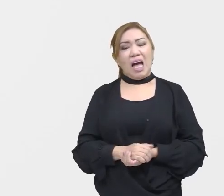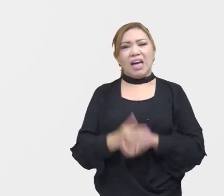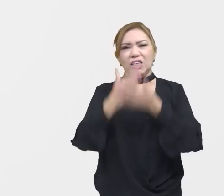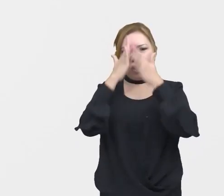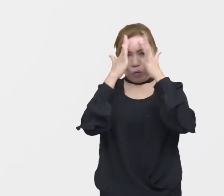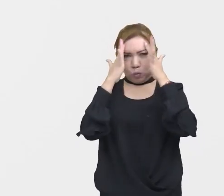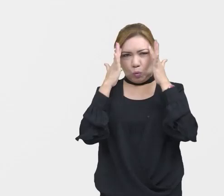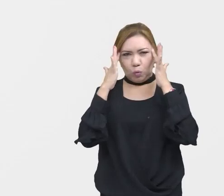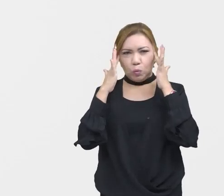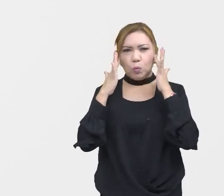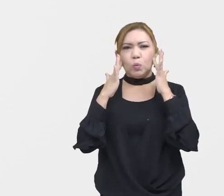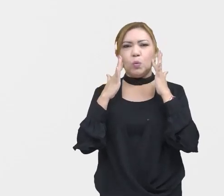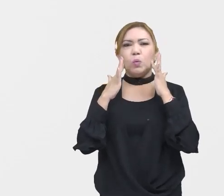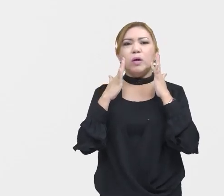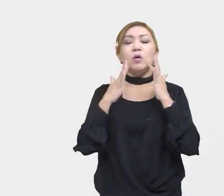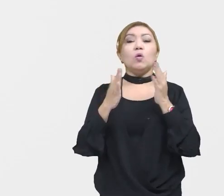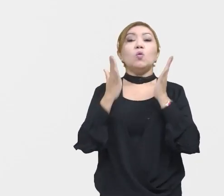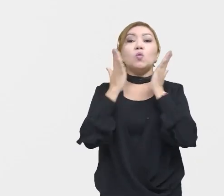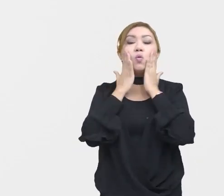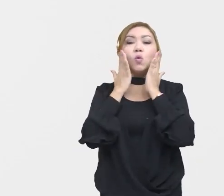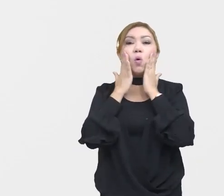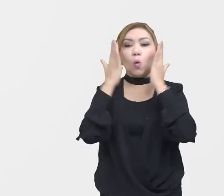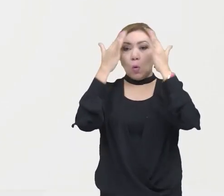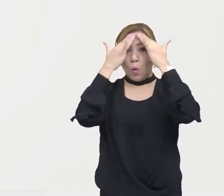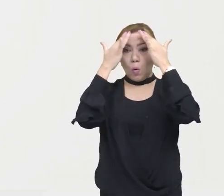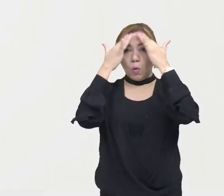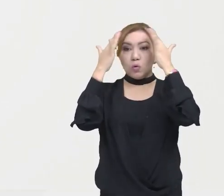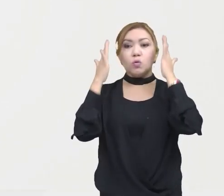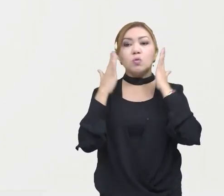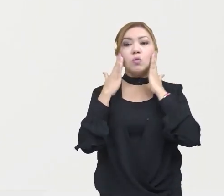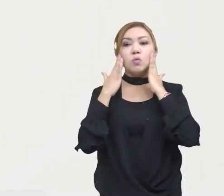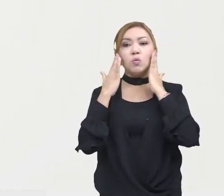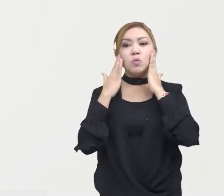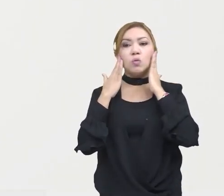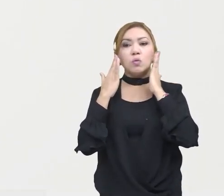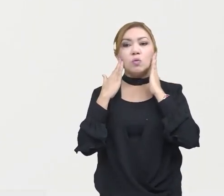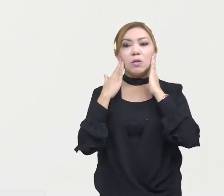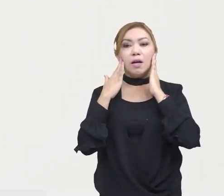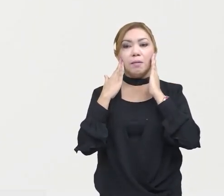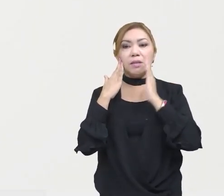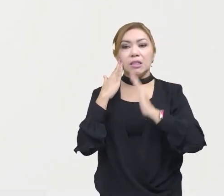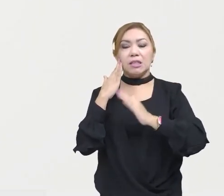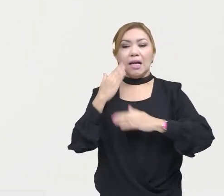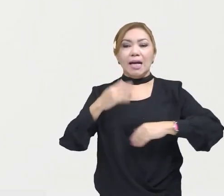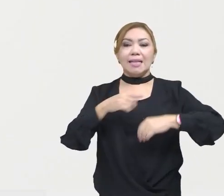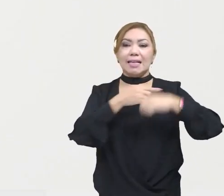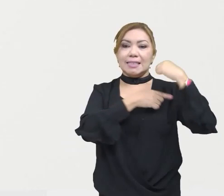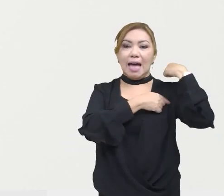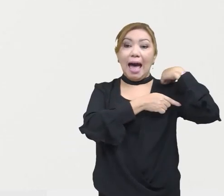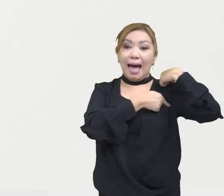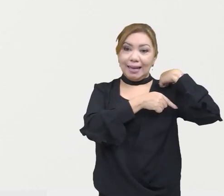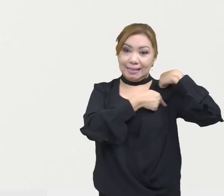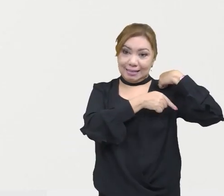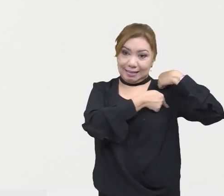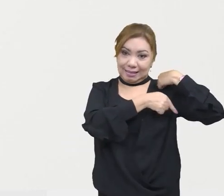Suamos mais no rosto, nas axilas, na palma das mãos e na planta dos pés.